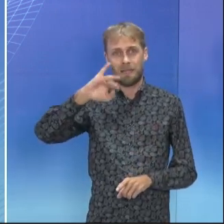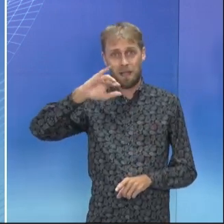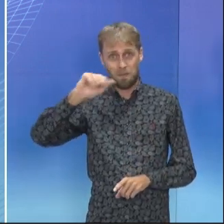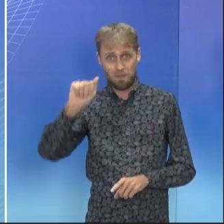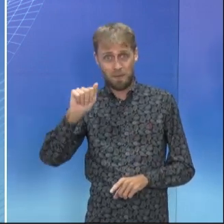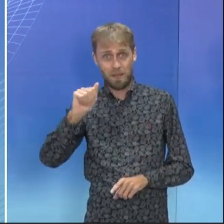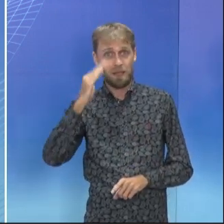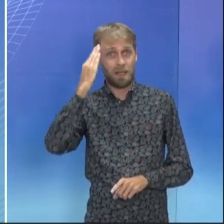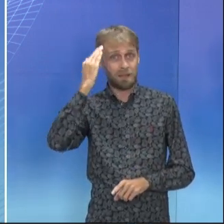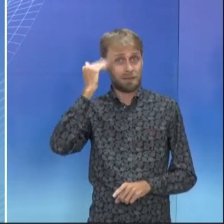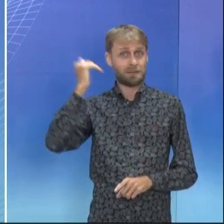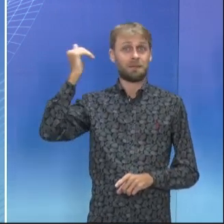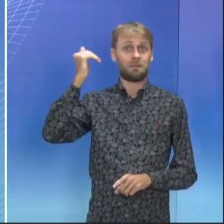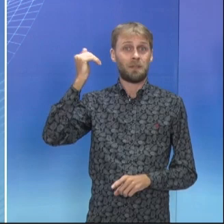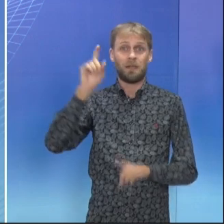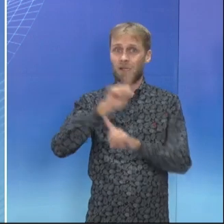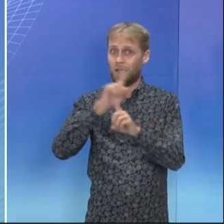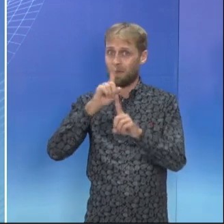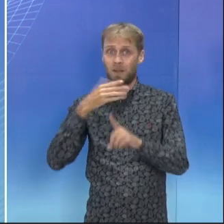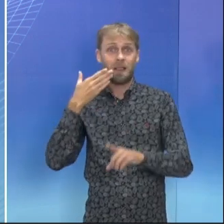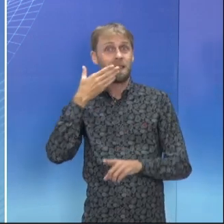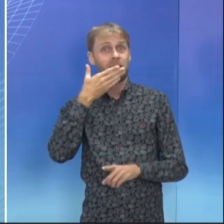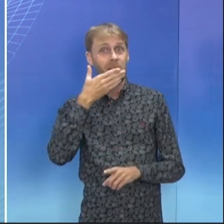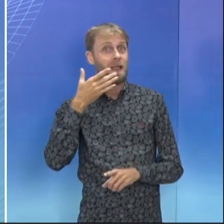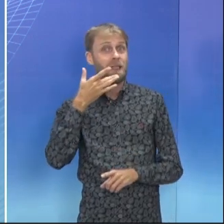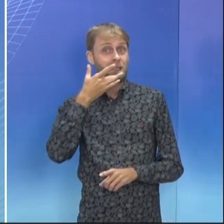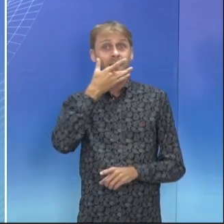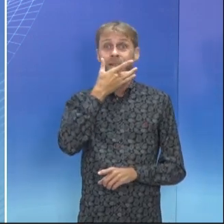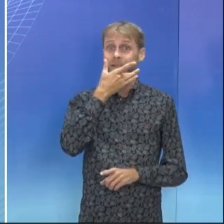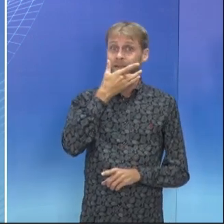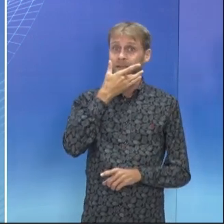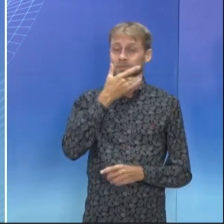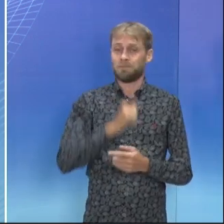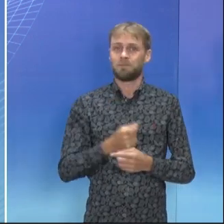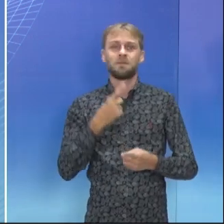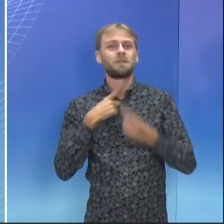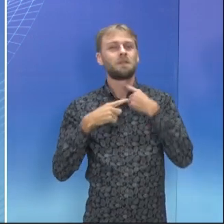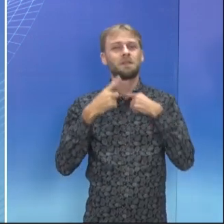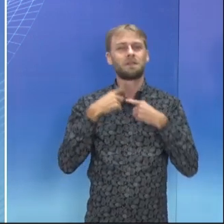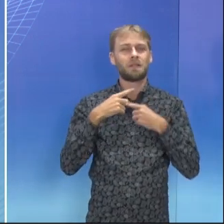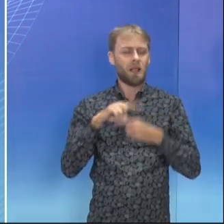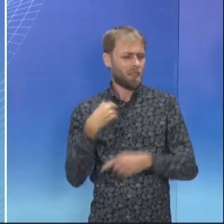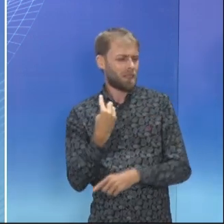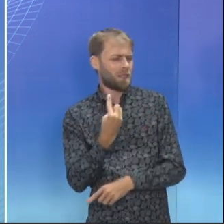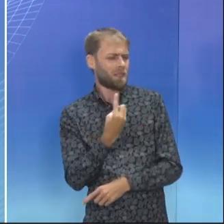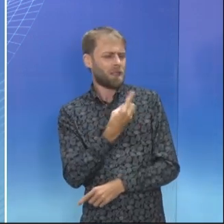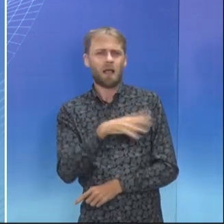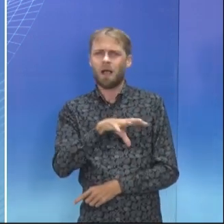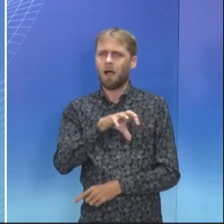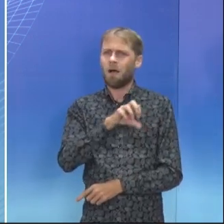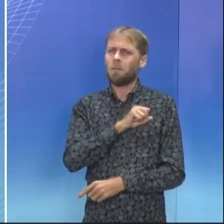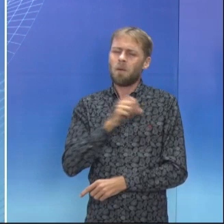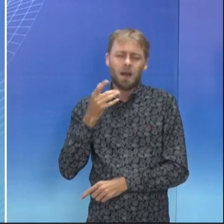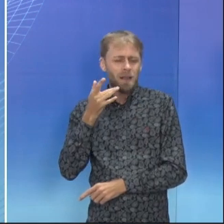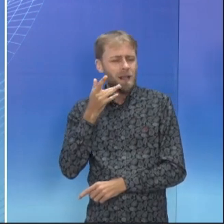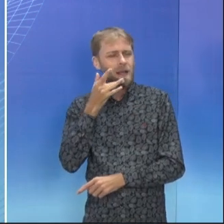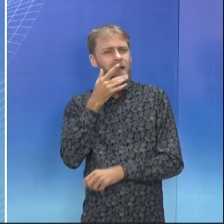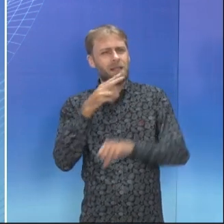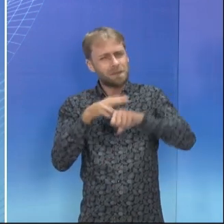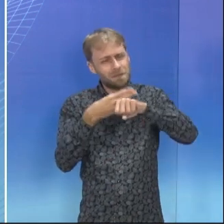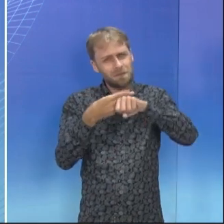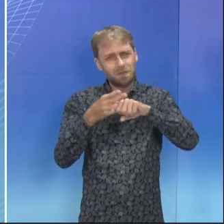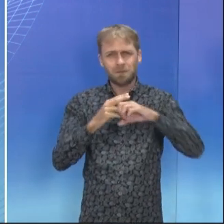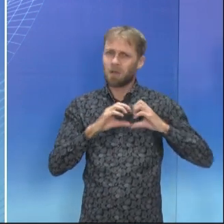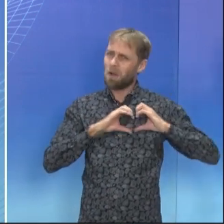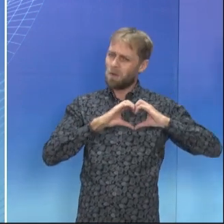aqui não é saber de sabor. Então, essa aqui, ó, nuestro amor sabe a chocolate,